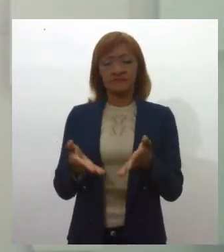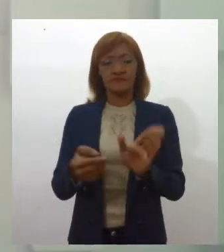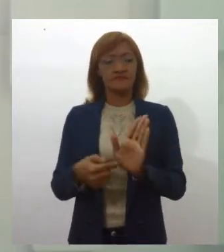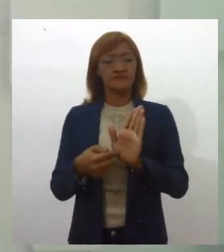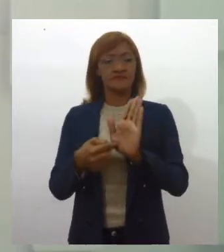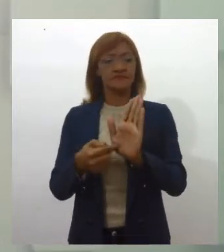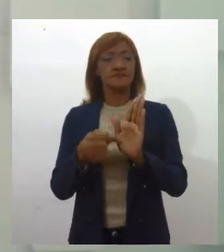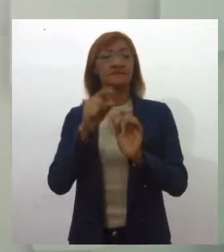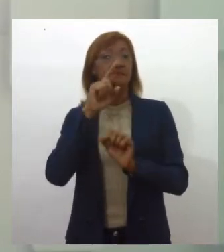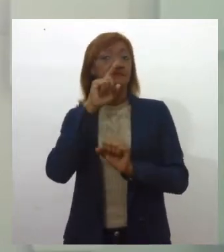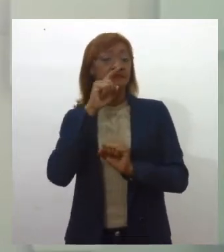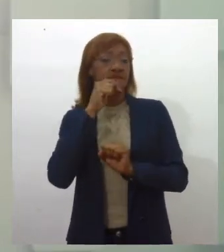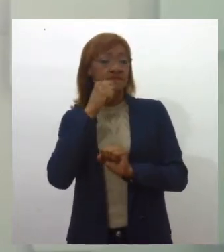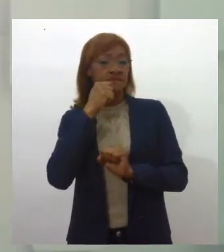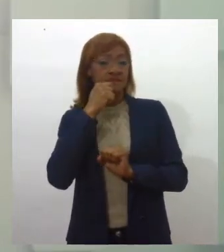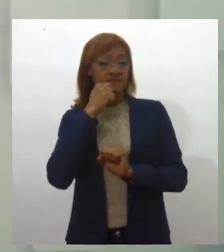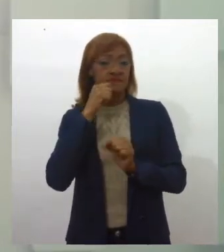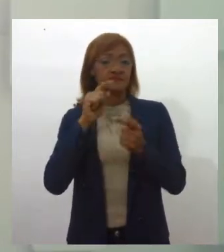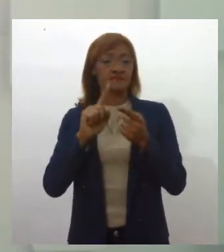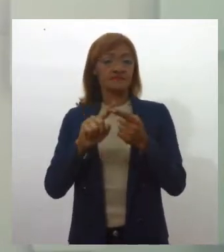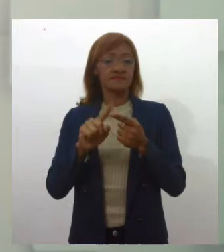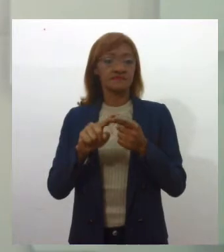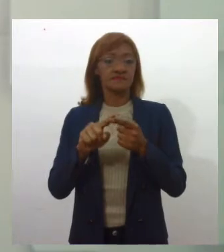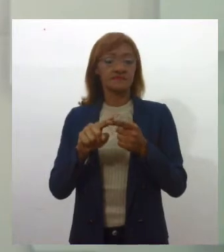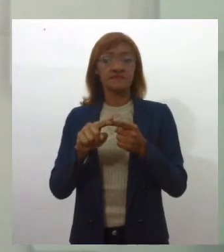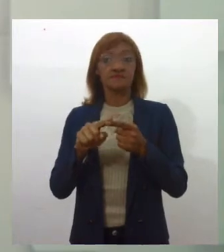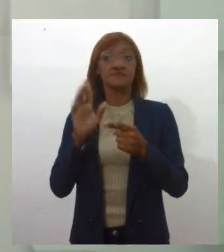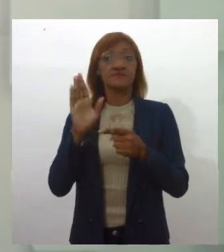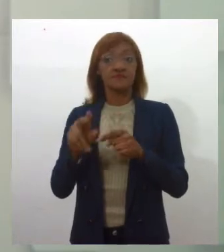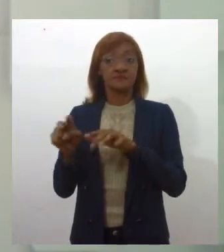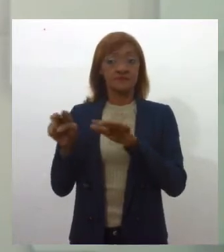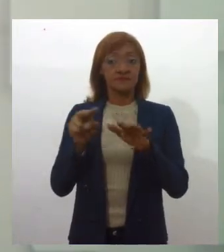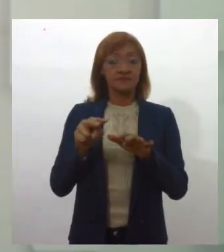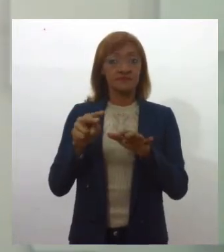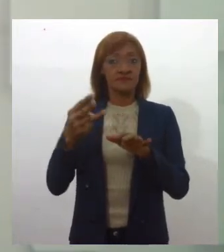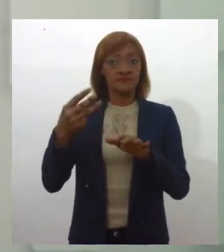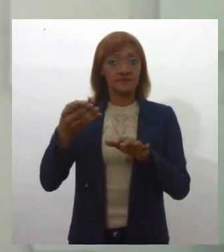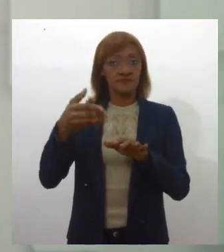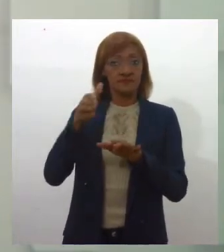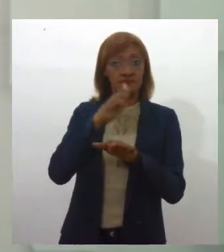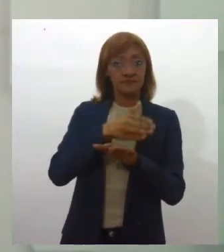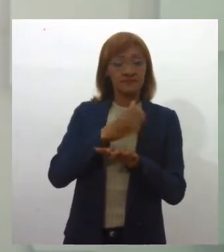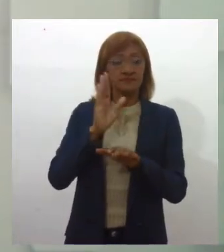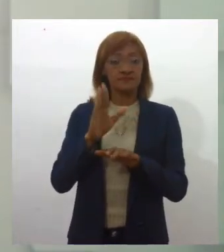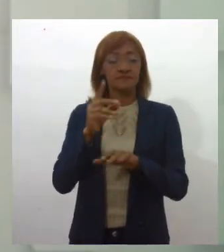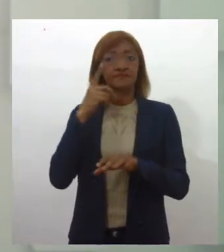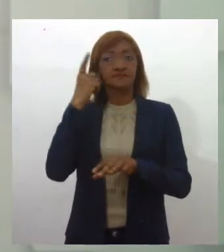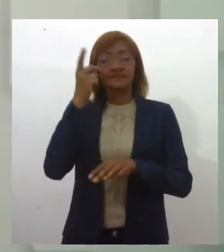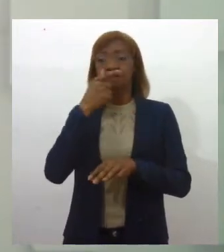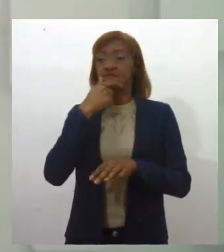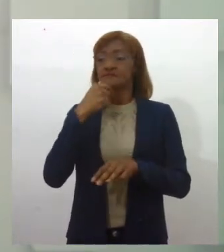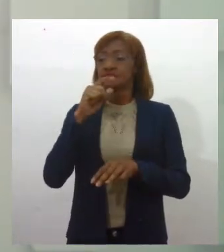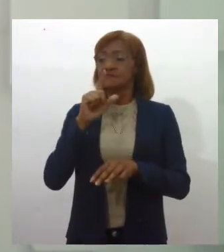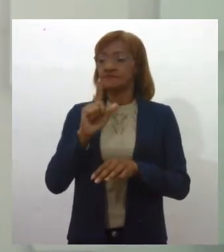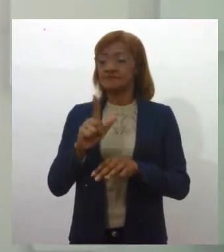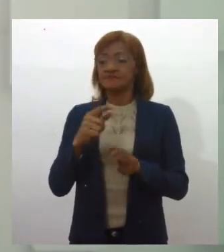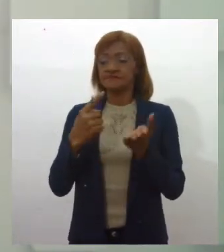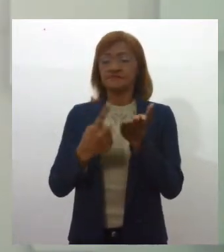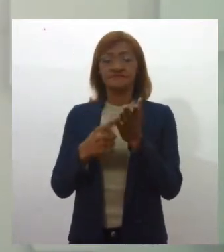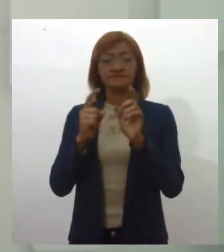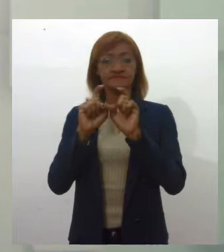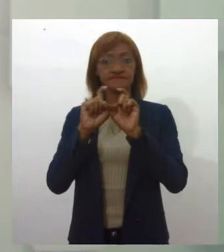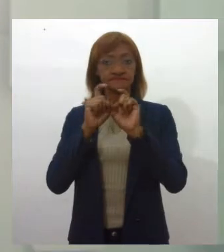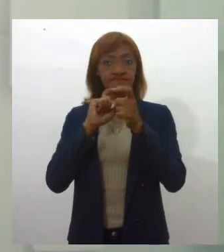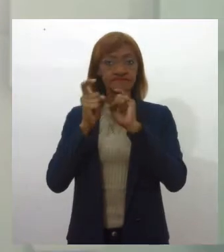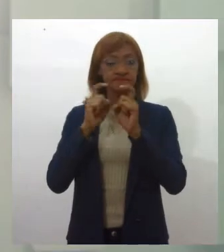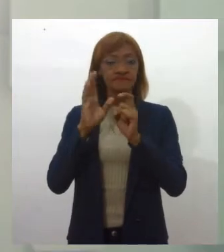em Aracaju. Vale lembrar que há 3 semanas atrás, o presidente da Assembleia Legislativa, o deputado Luciano Bispo, esteve reunido com o presidente